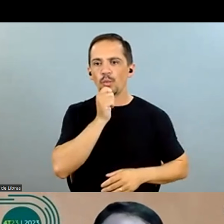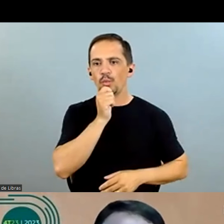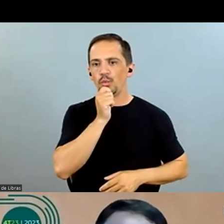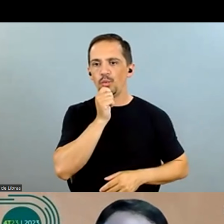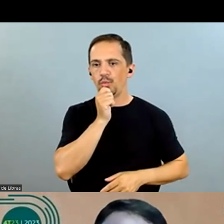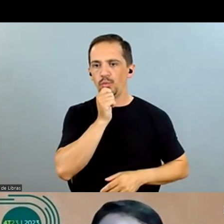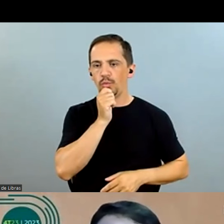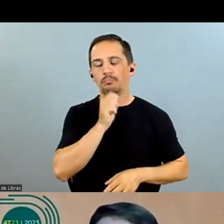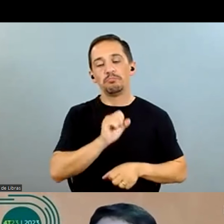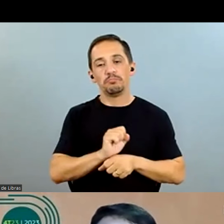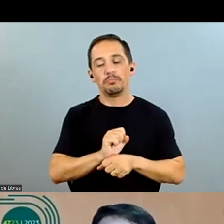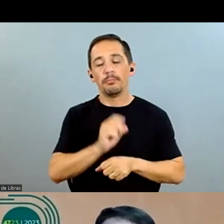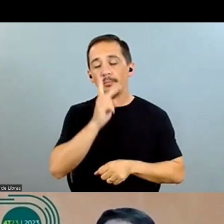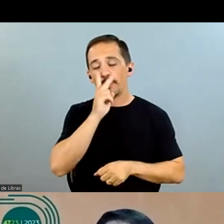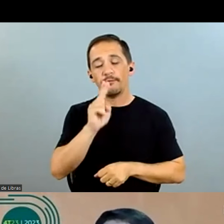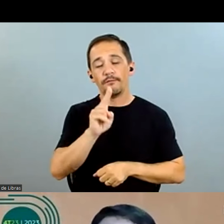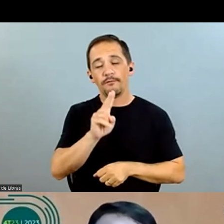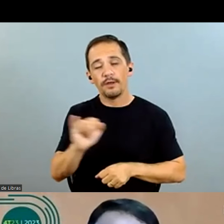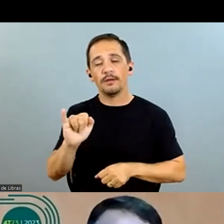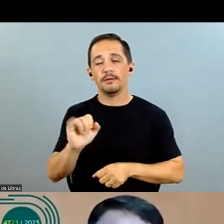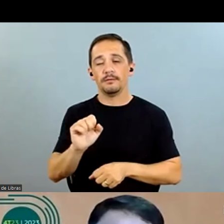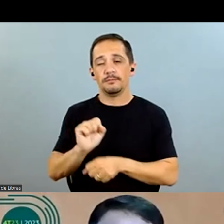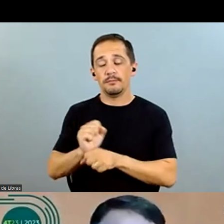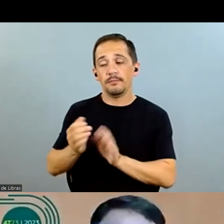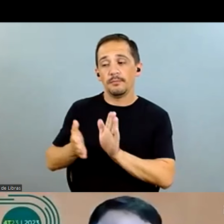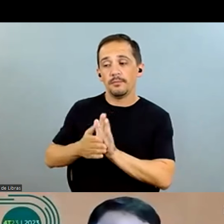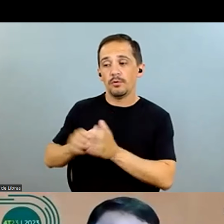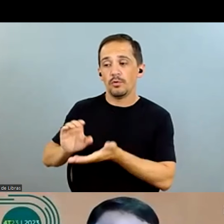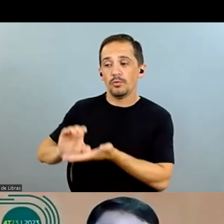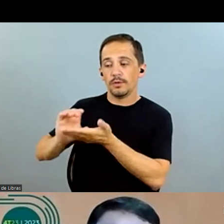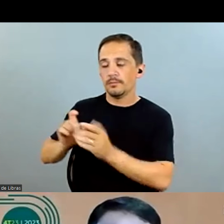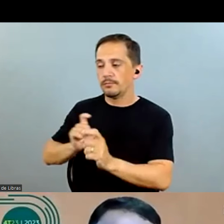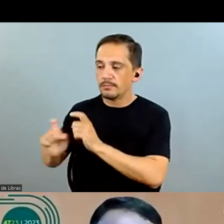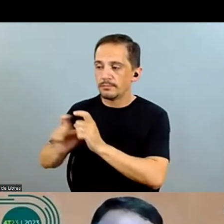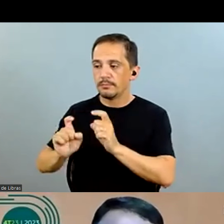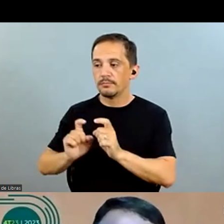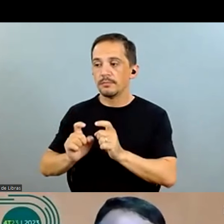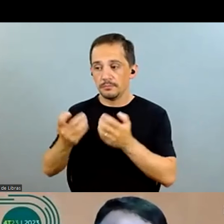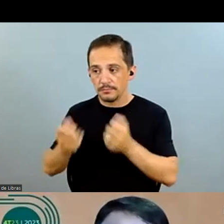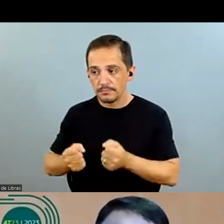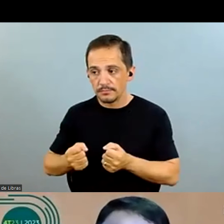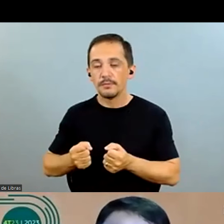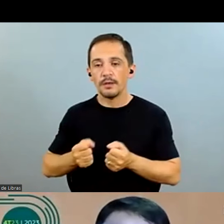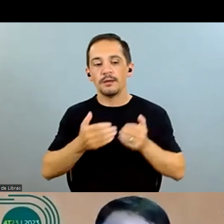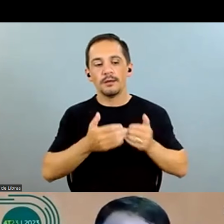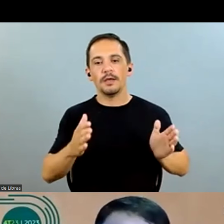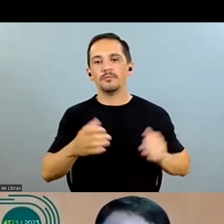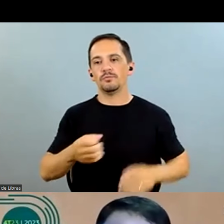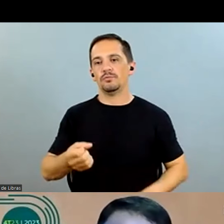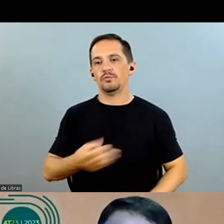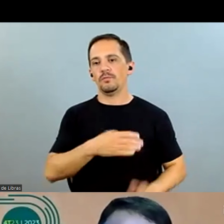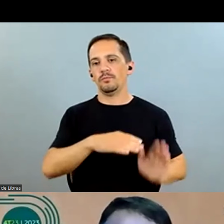assim a gente vai pensar de propor ao conselho aí em breve aí um um novo programa Então essa aqui é uma uma questão ão de